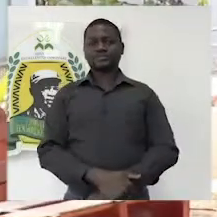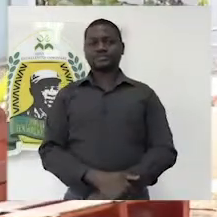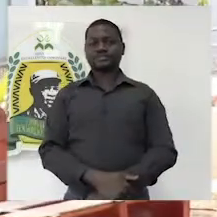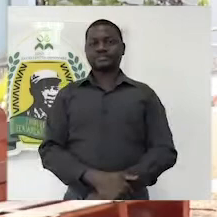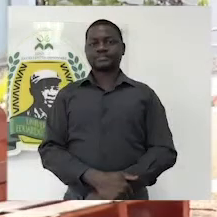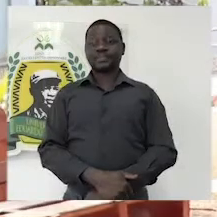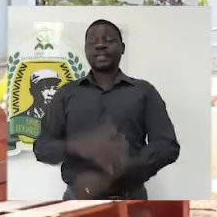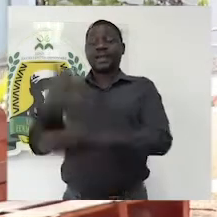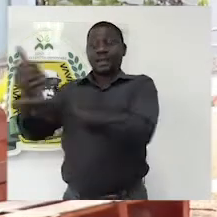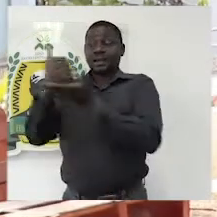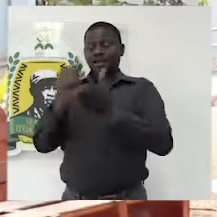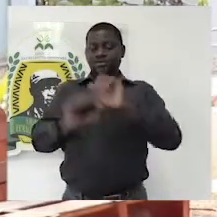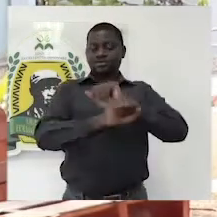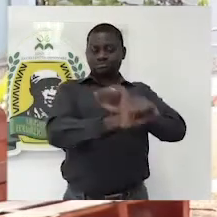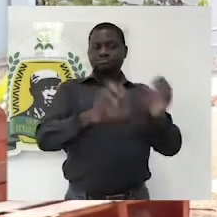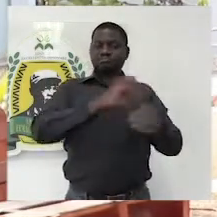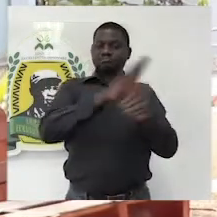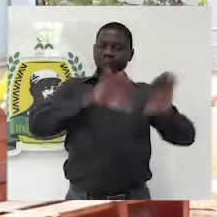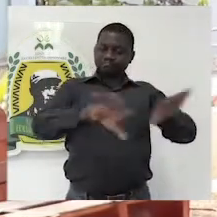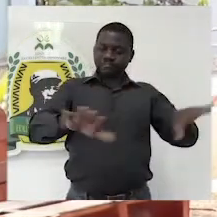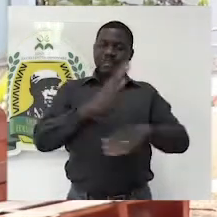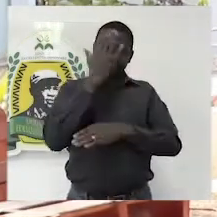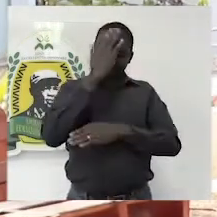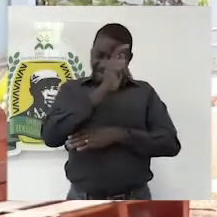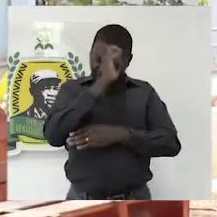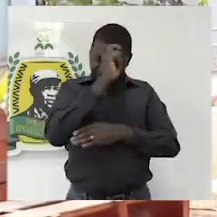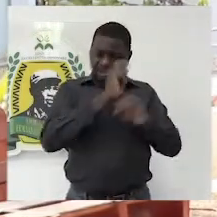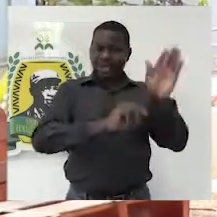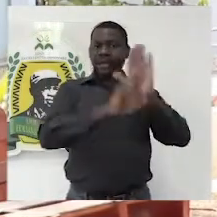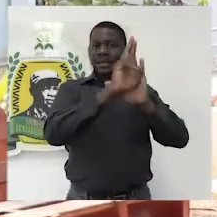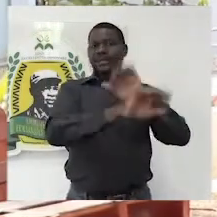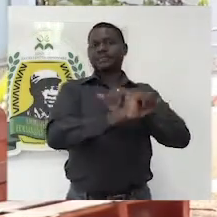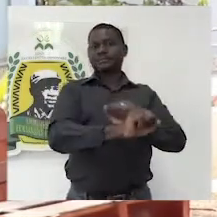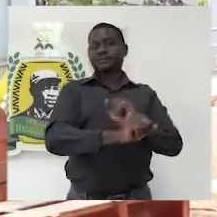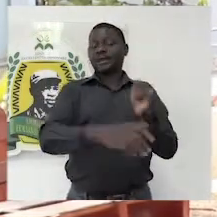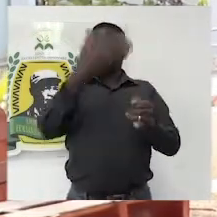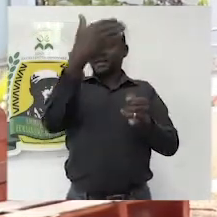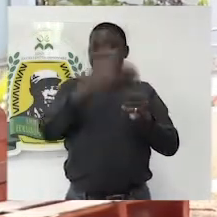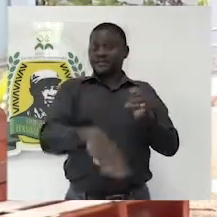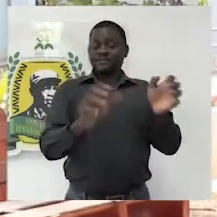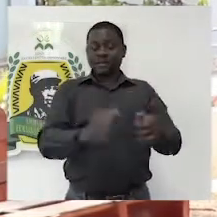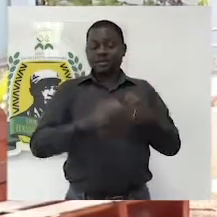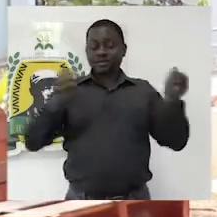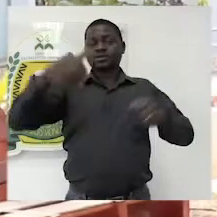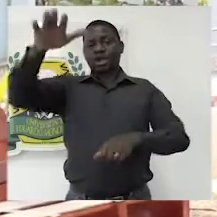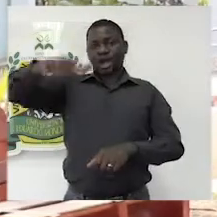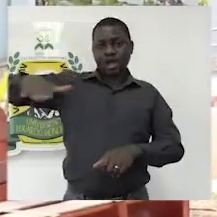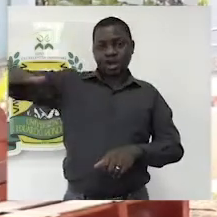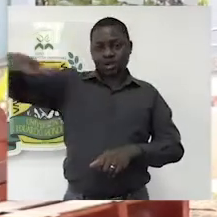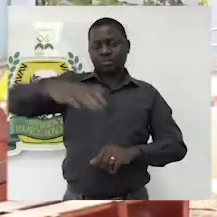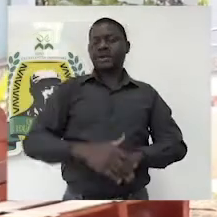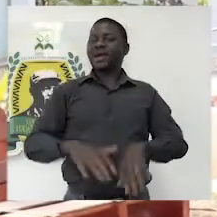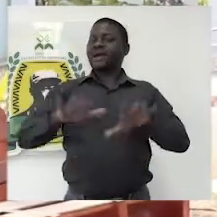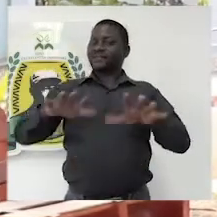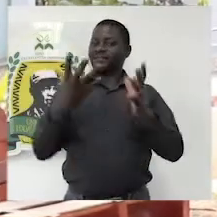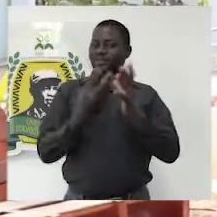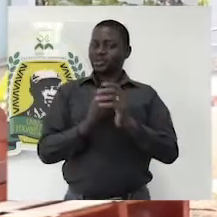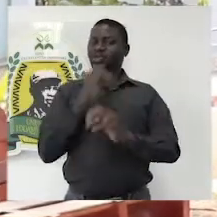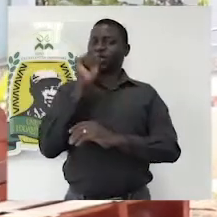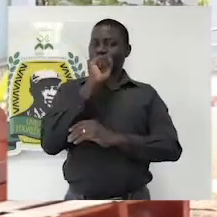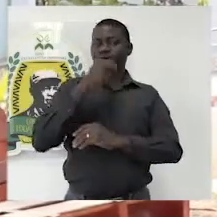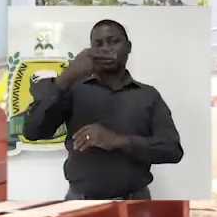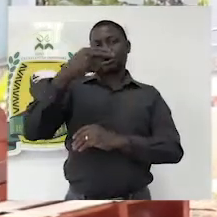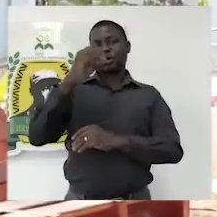a conter a propagação da Covid-19 seguindo as medidas de prevenção. É o ponto final de mais um Jornal da Comunidade. Fica agora com a canção